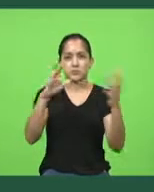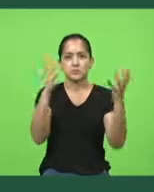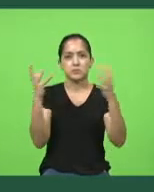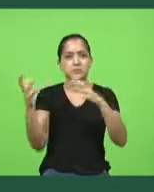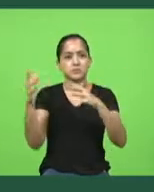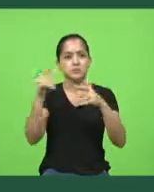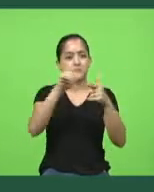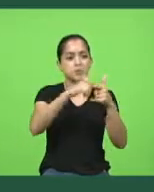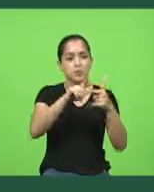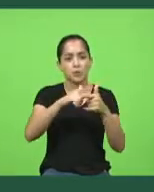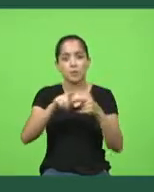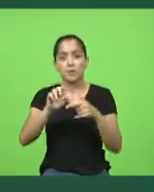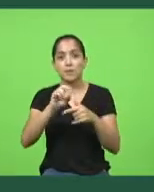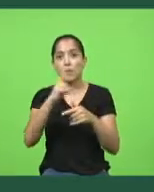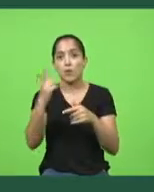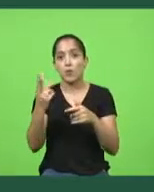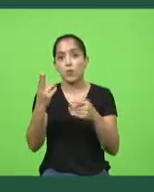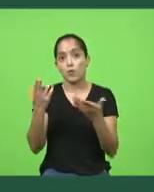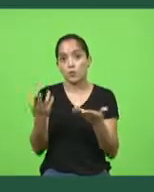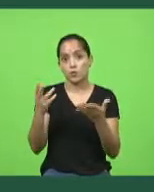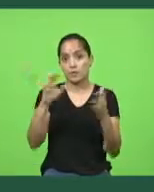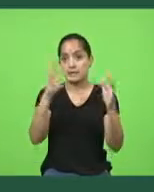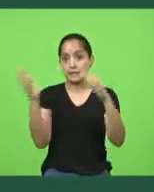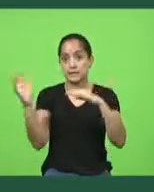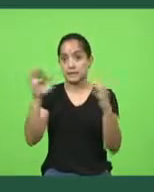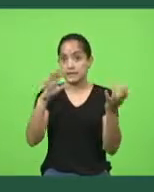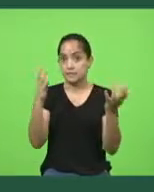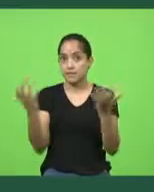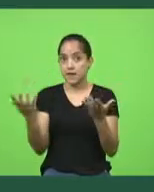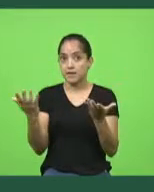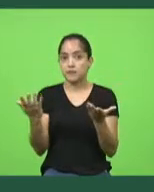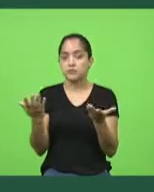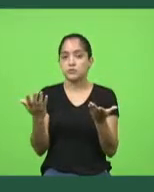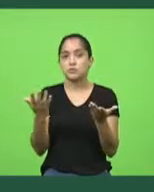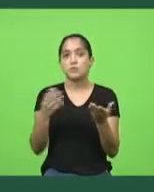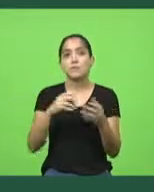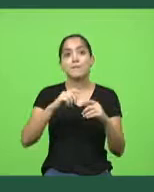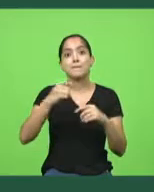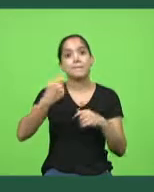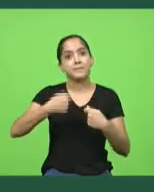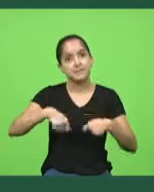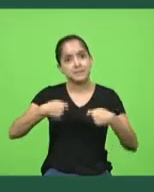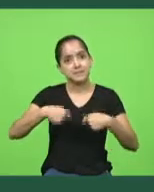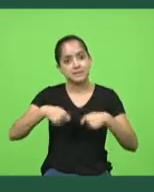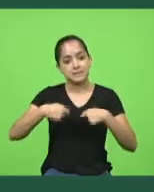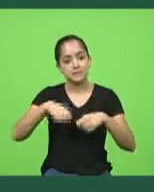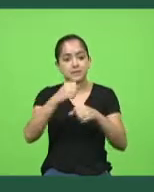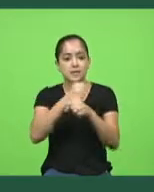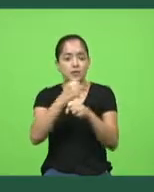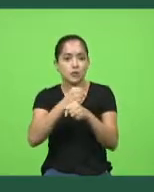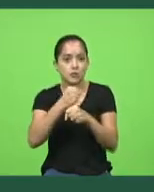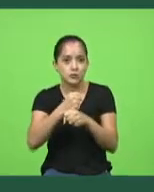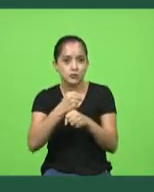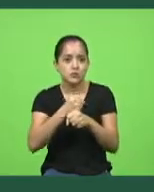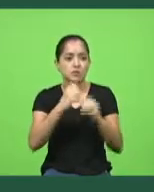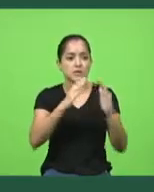né, ou climático e que precisa reconstruir algo da sua propriedade, né?